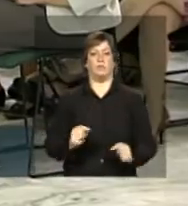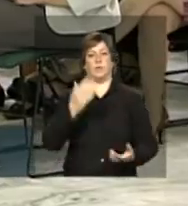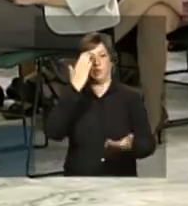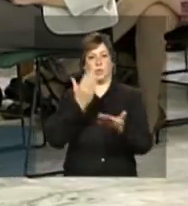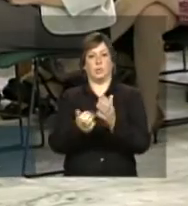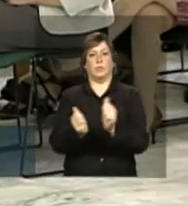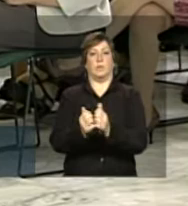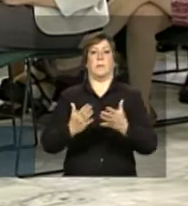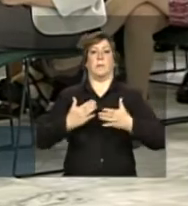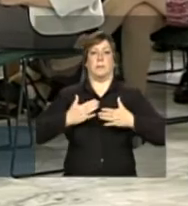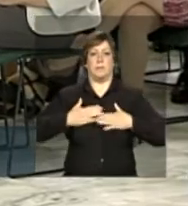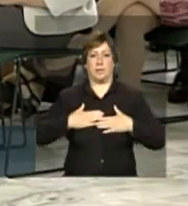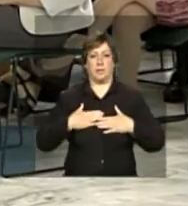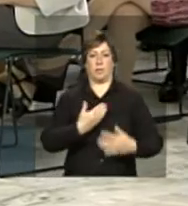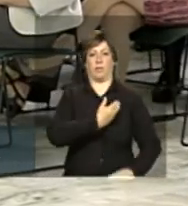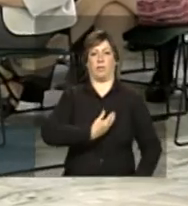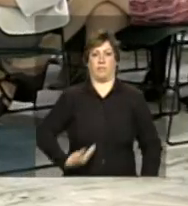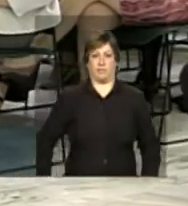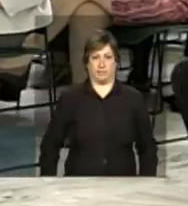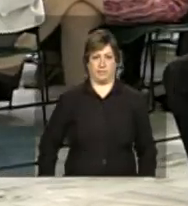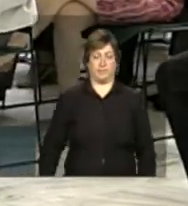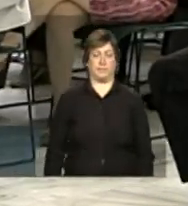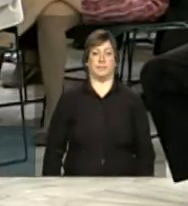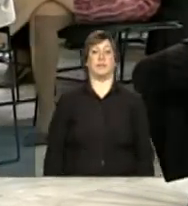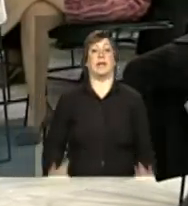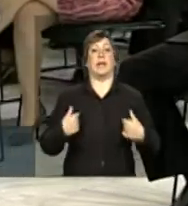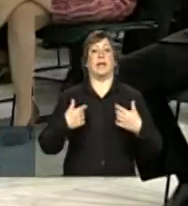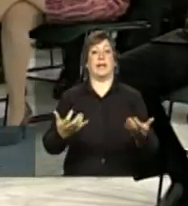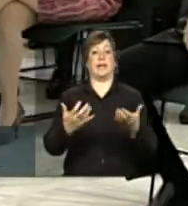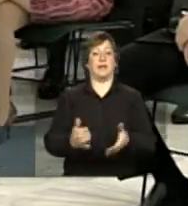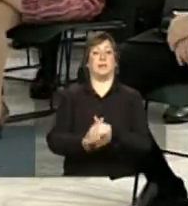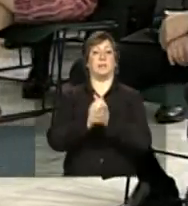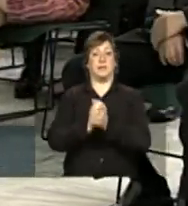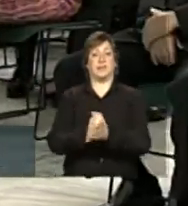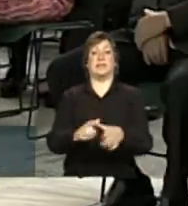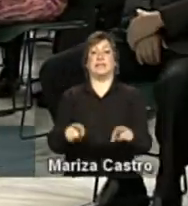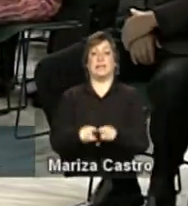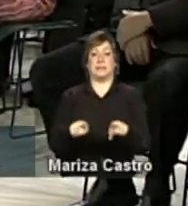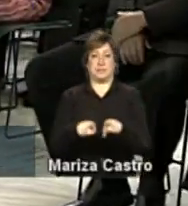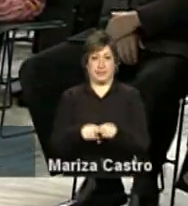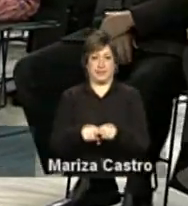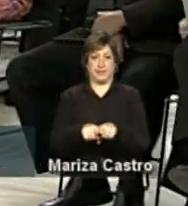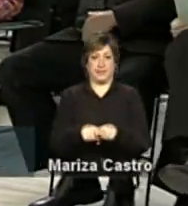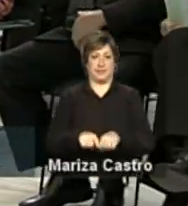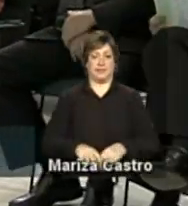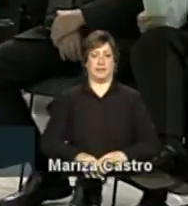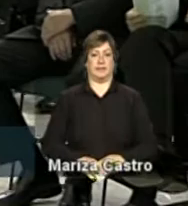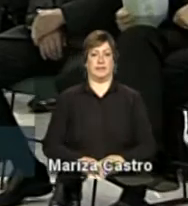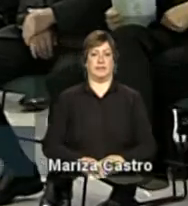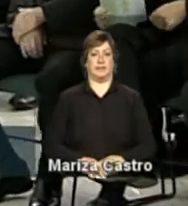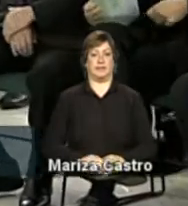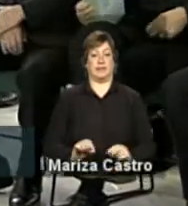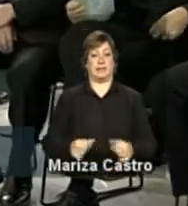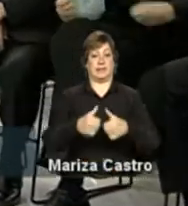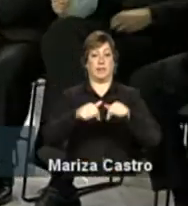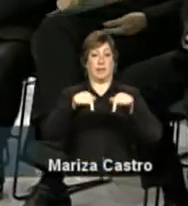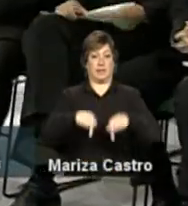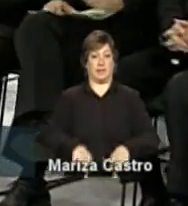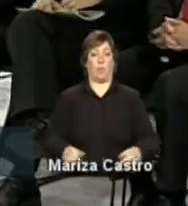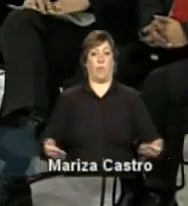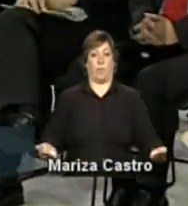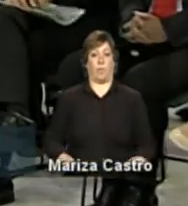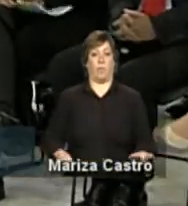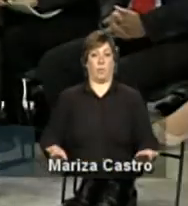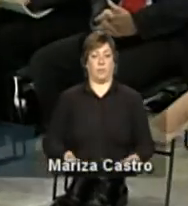ao meu governo queria cumprimentar também aqui presente